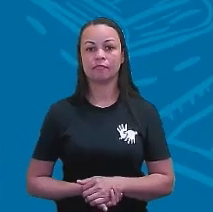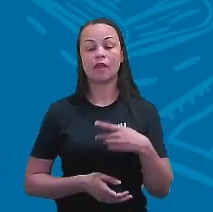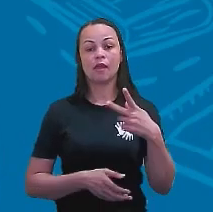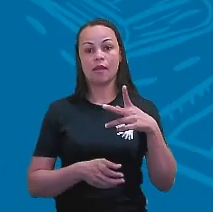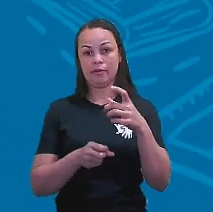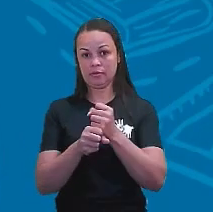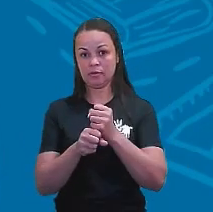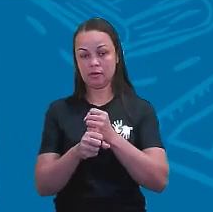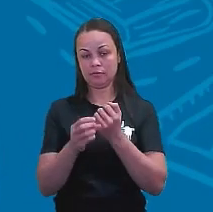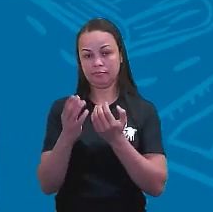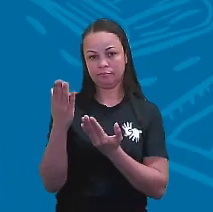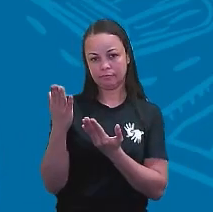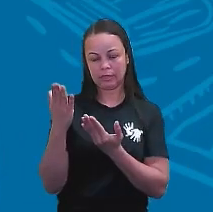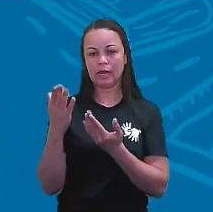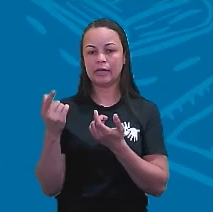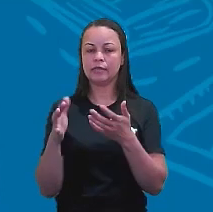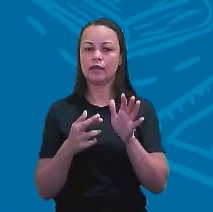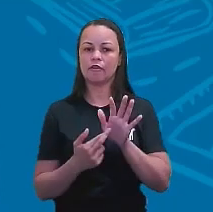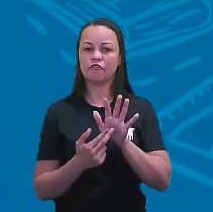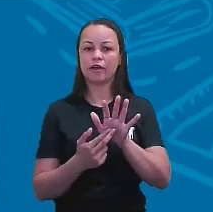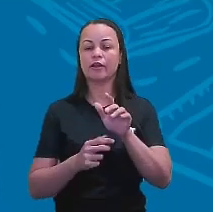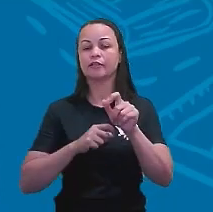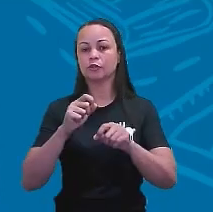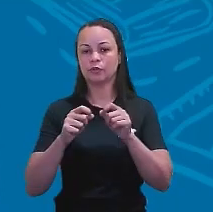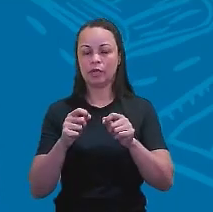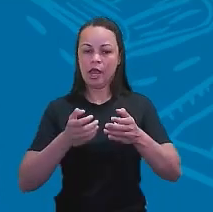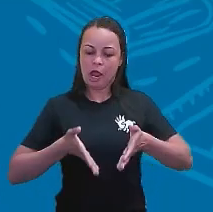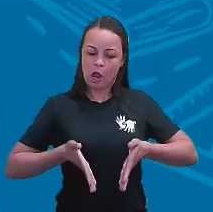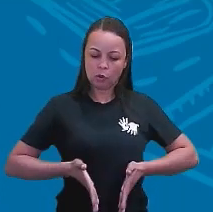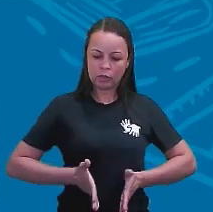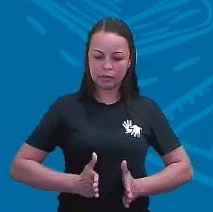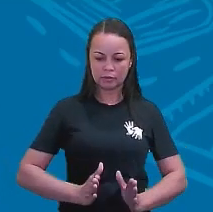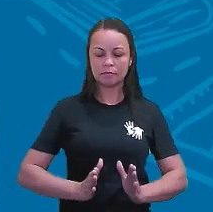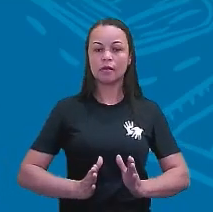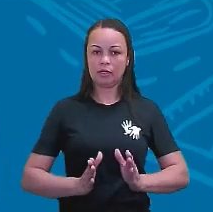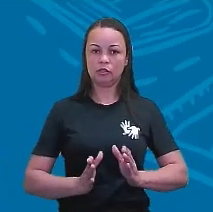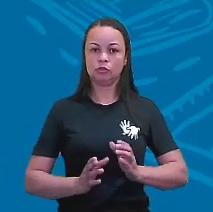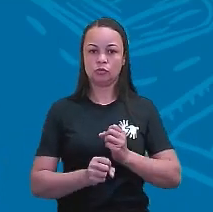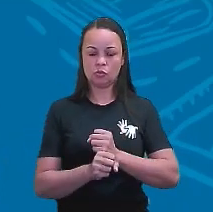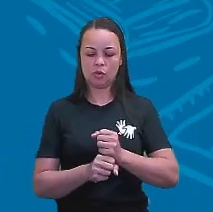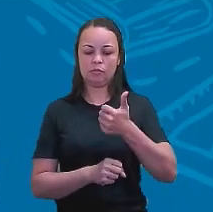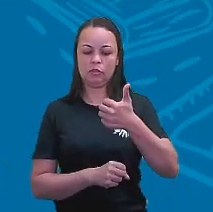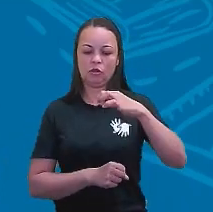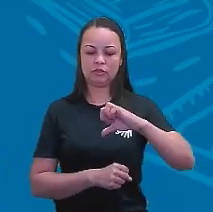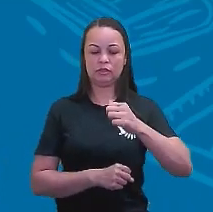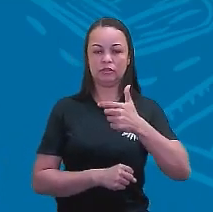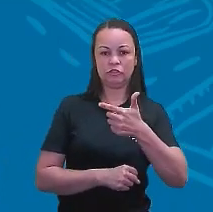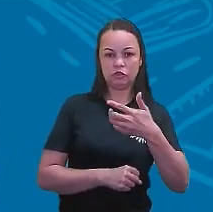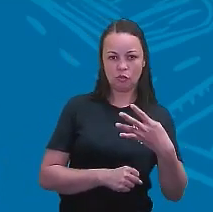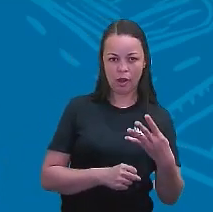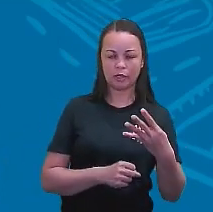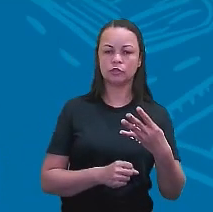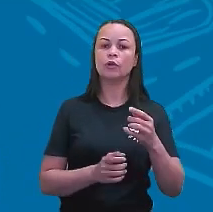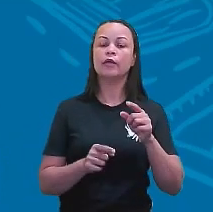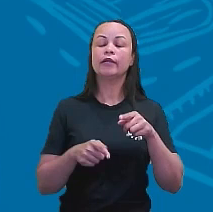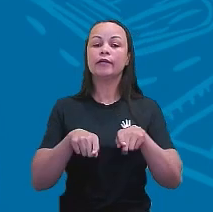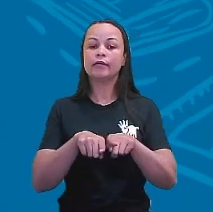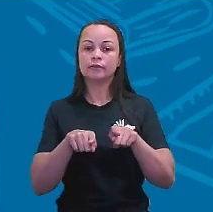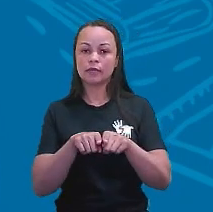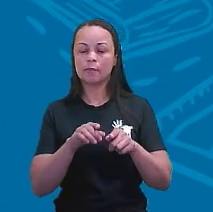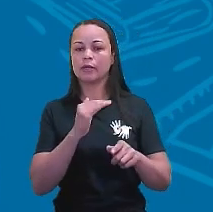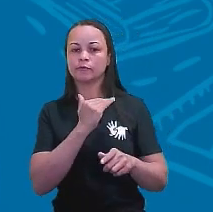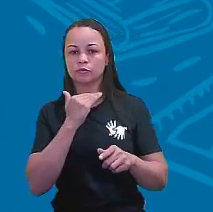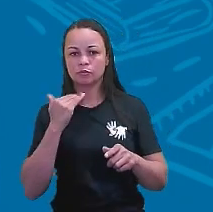aí, gente, é exatamente referência ao nascimento, 1924, e ao falecimento do Osman Lins, que